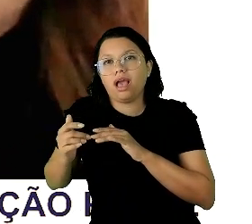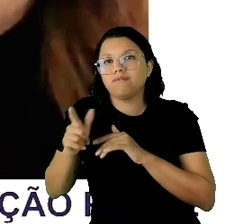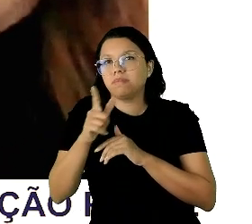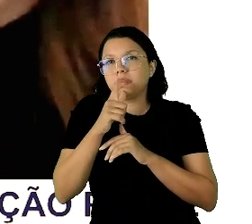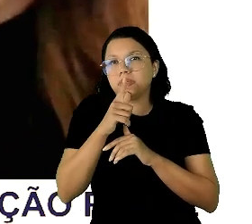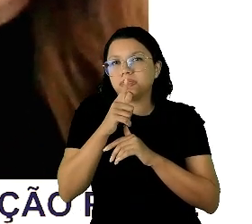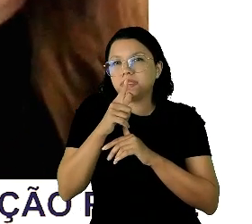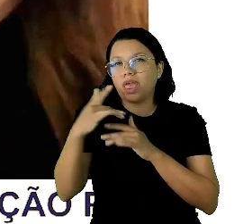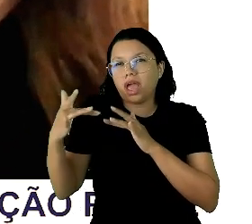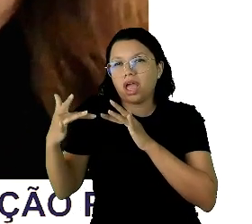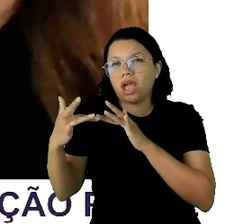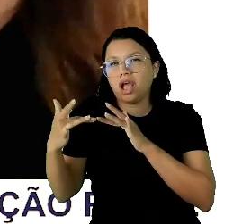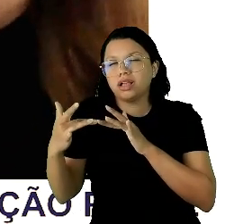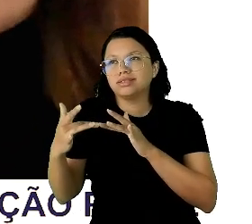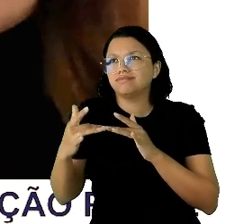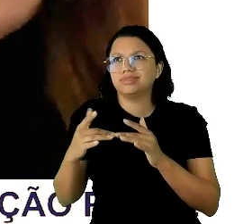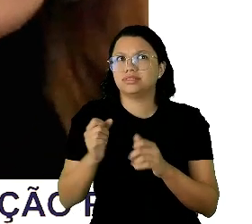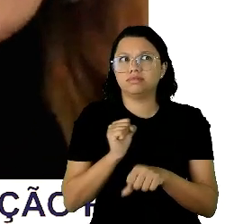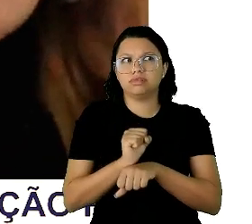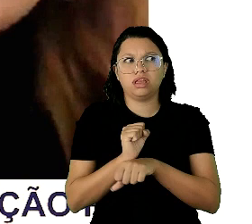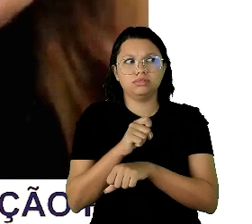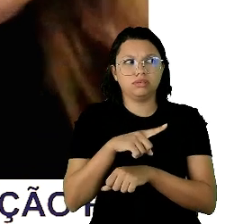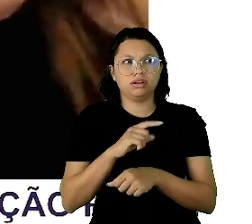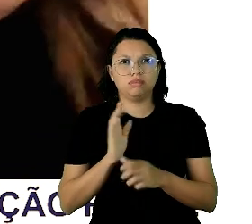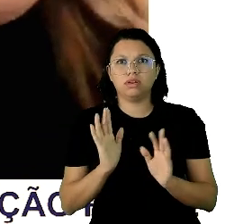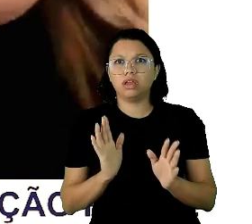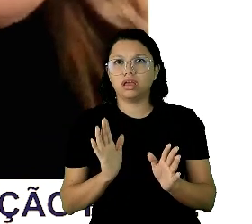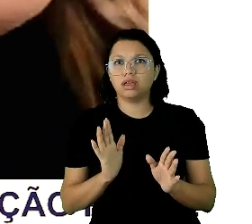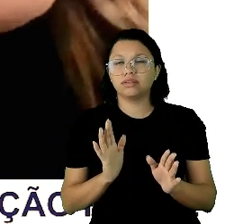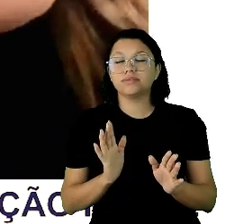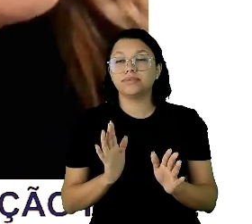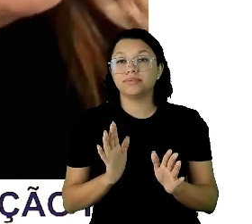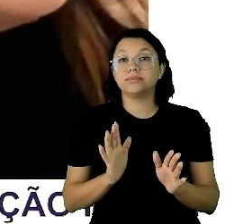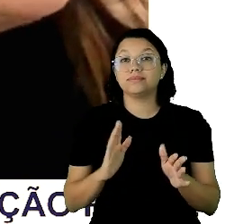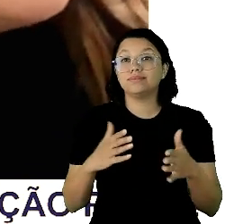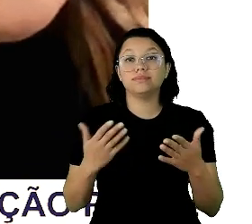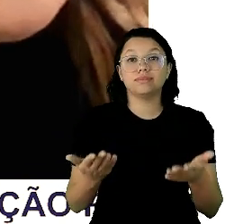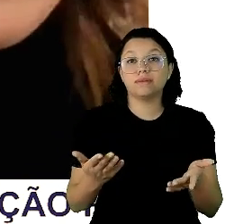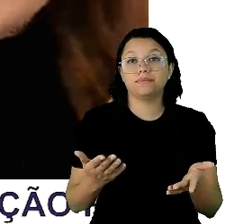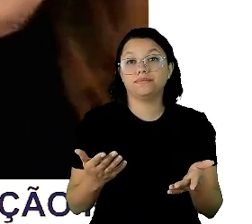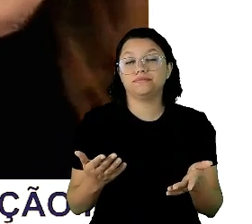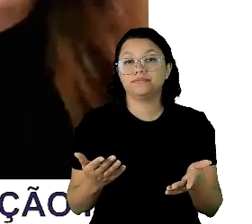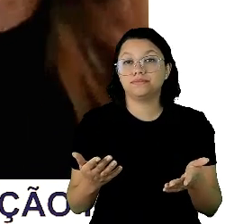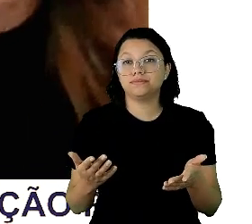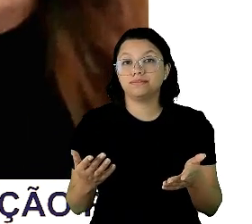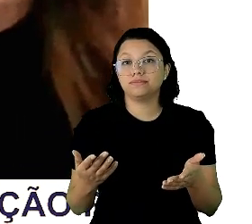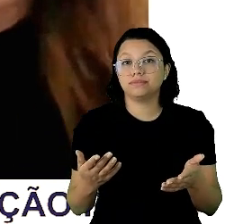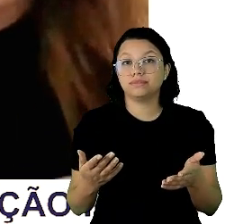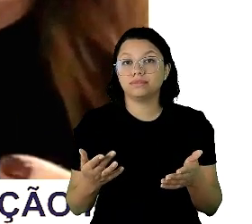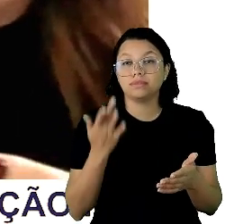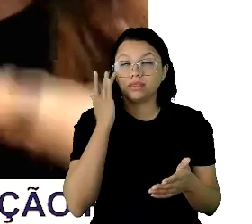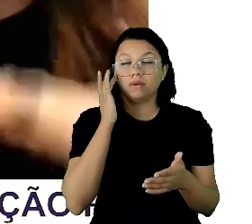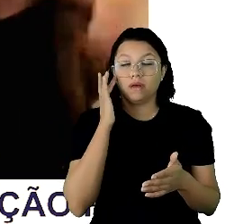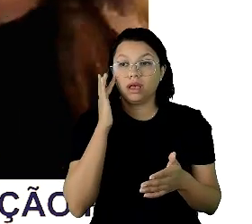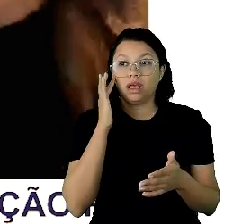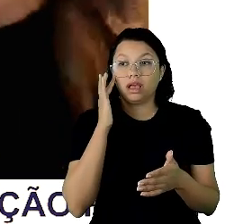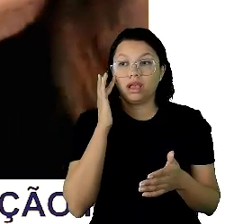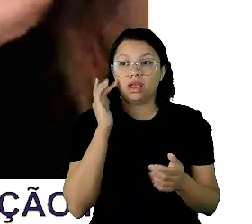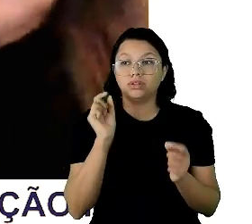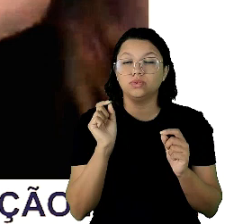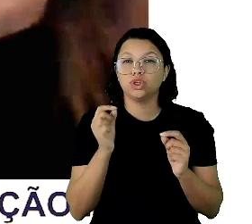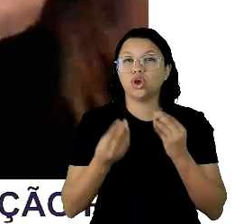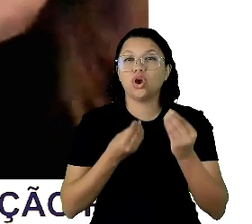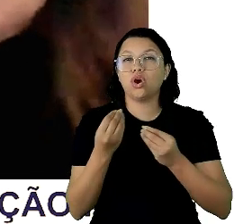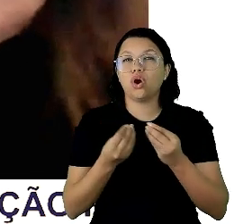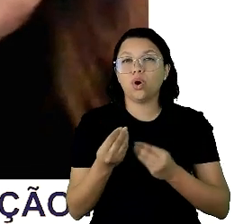aquilo, né? E então, eu acho que a reação da vítima, ela é